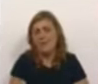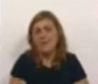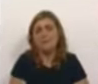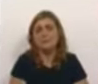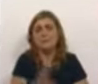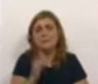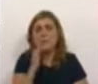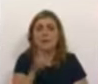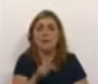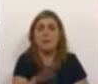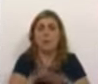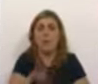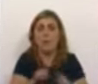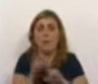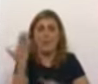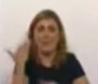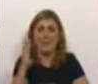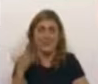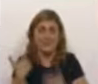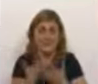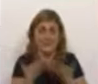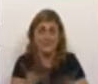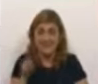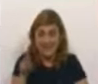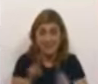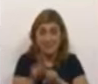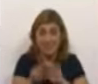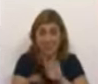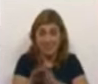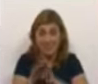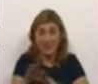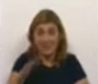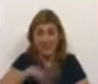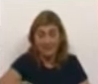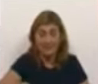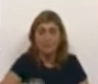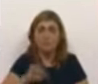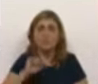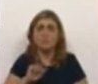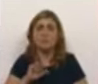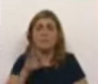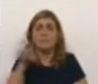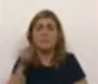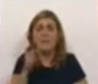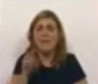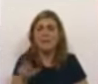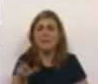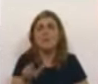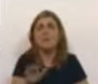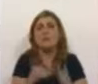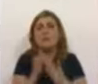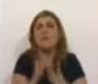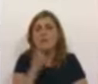as consequências dessa política. Foi essa política de direita, do Estado mínimo, que falhou